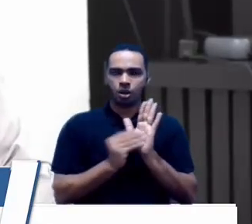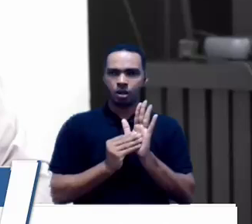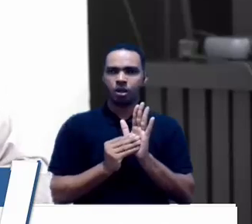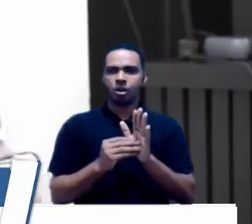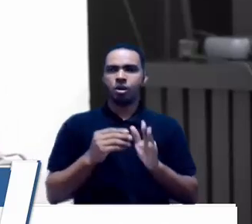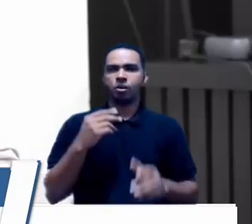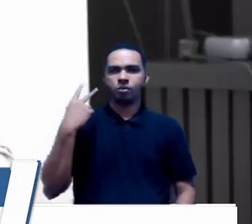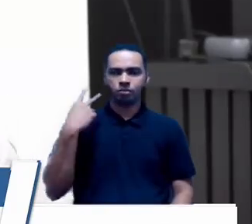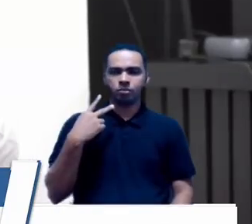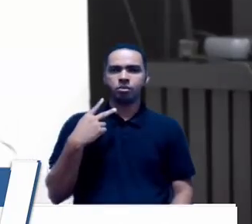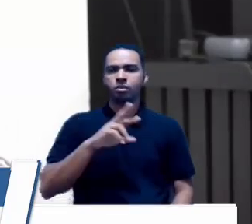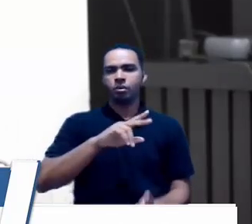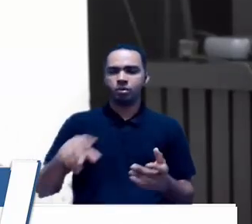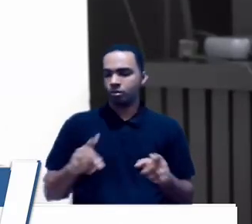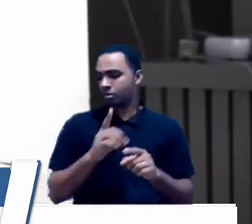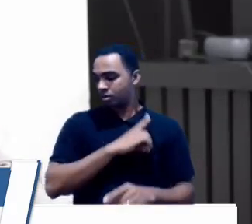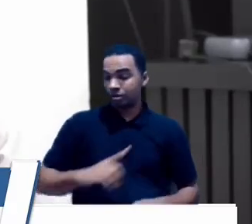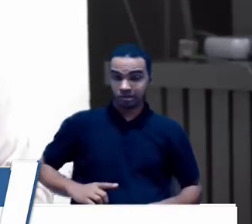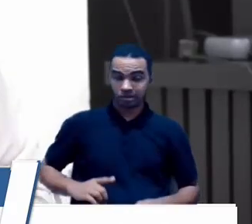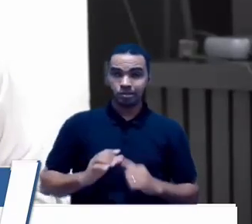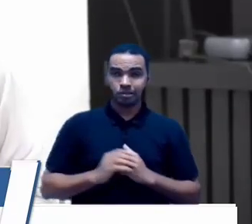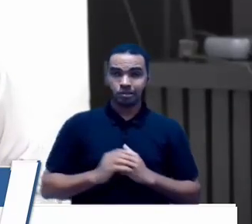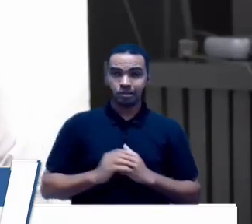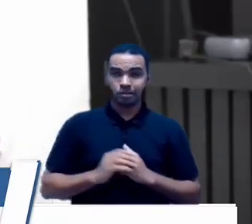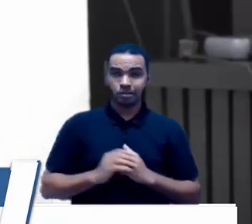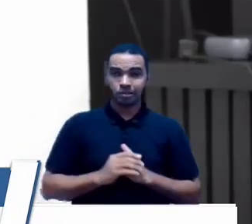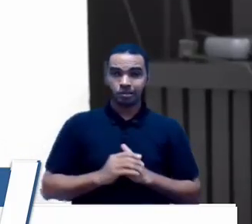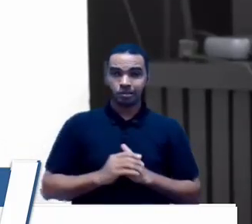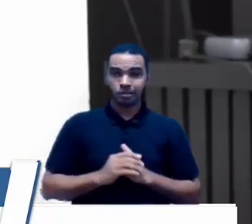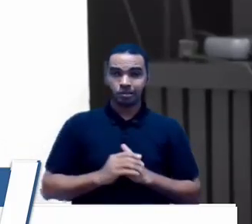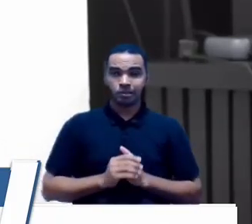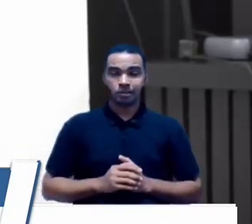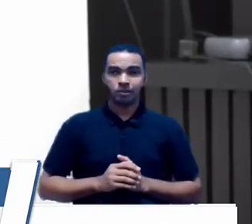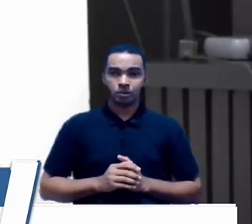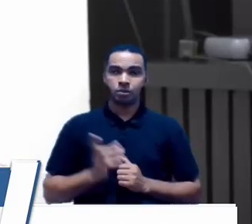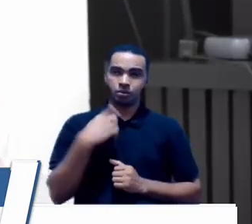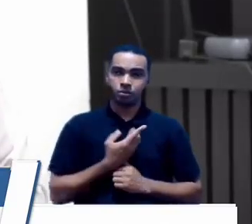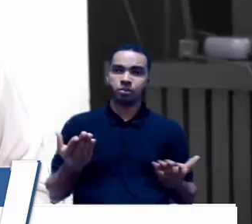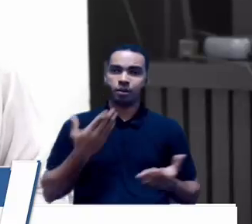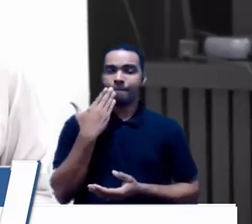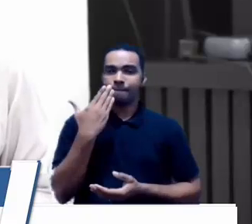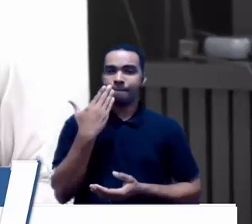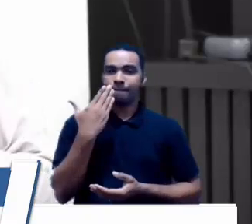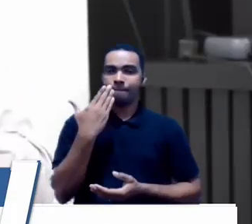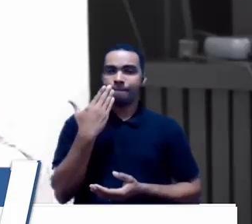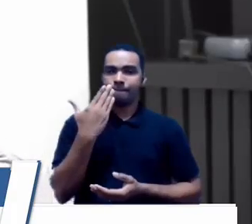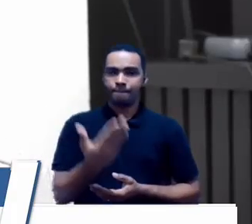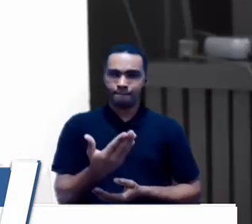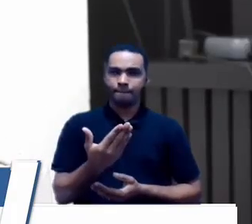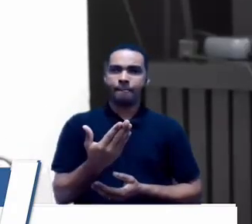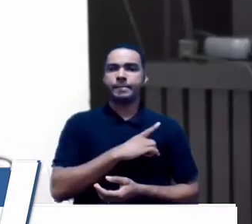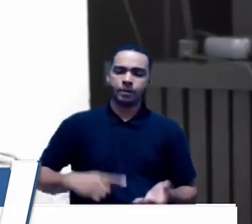né? E nós estamos pedindo que a deputada Graziella marcar uma reunião para fazer o credenciamento, que eles não devem mais nada,